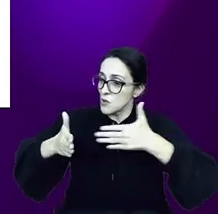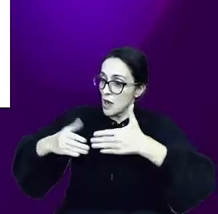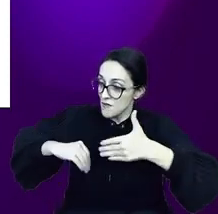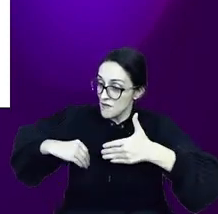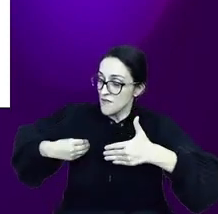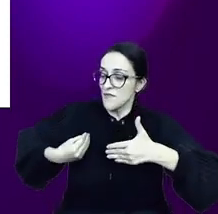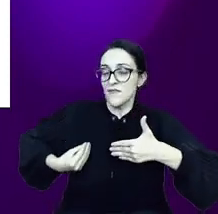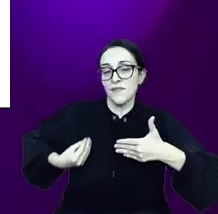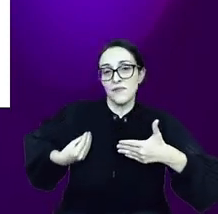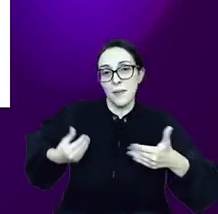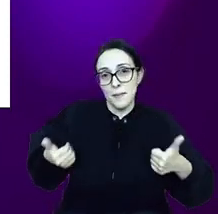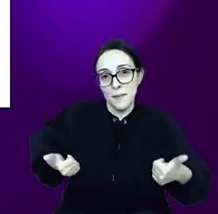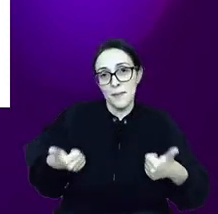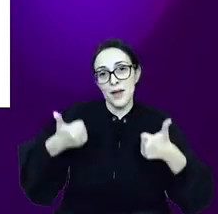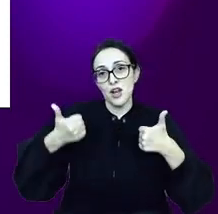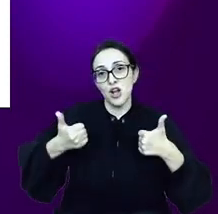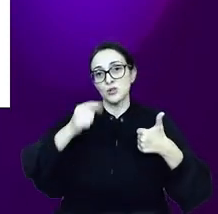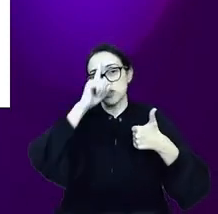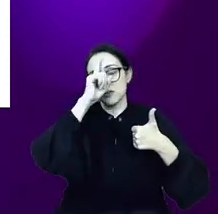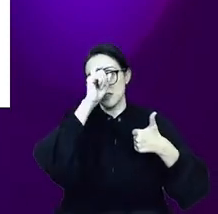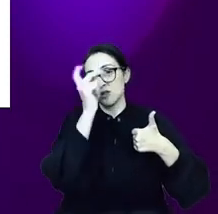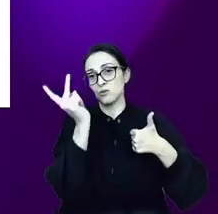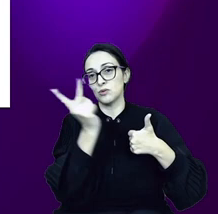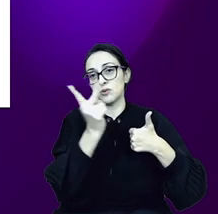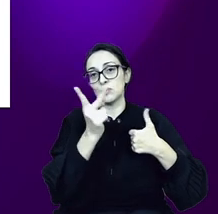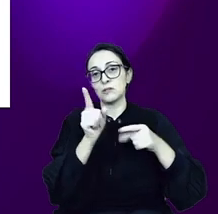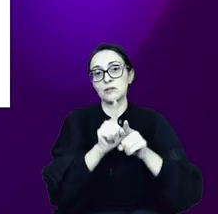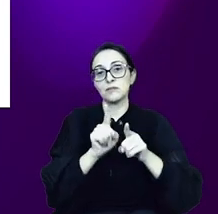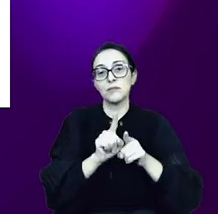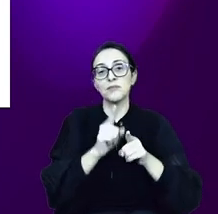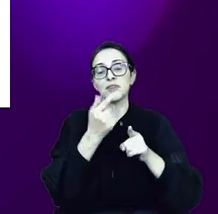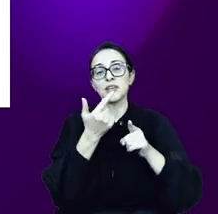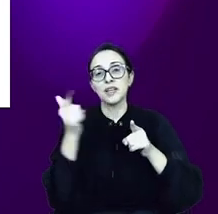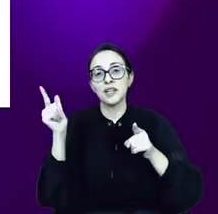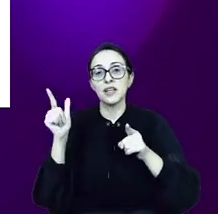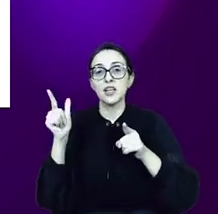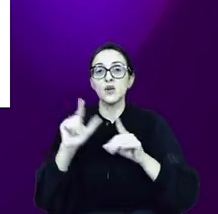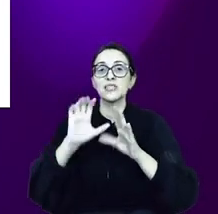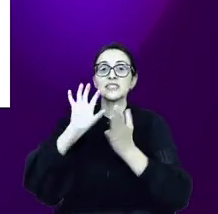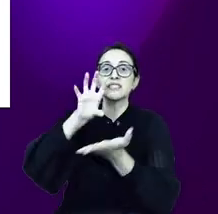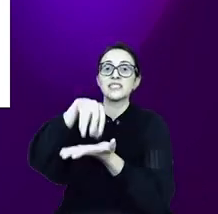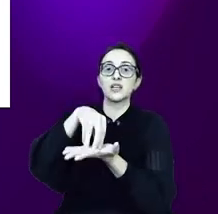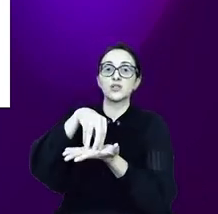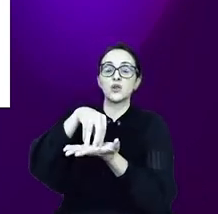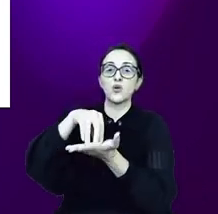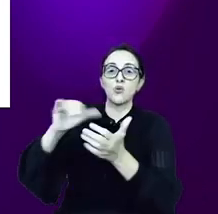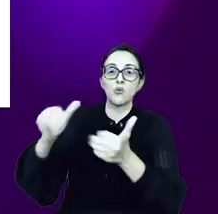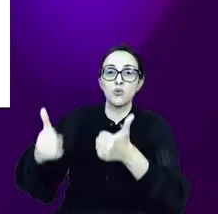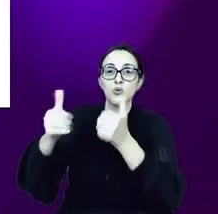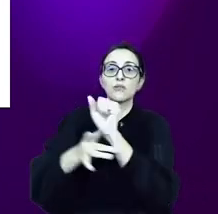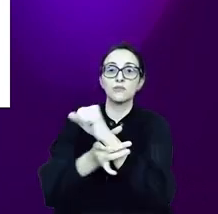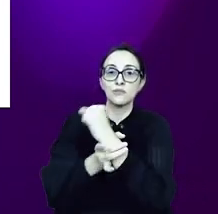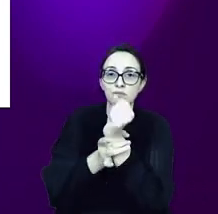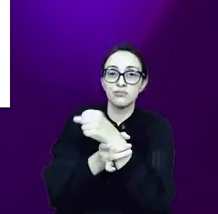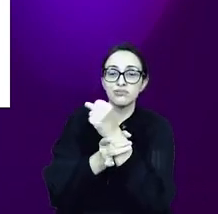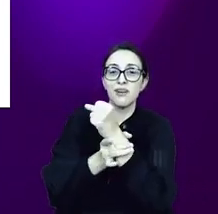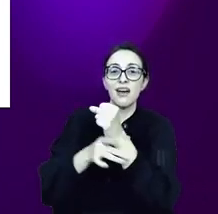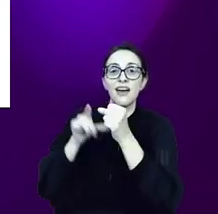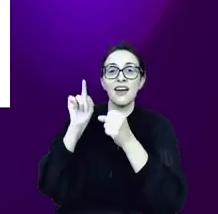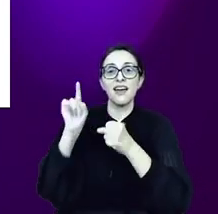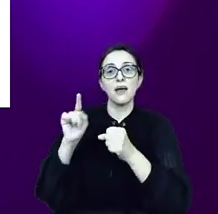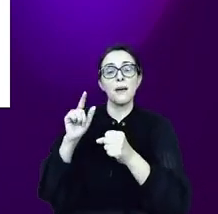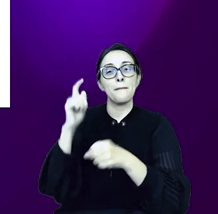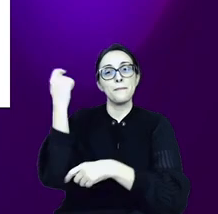nos dois hospitais, e também um centro de reabilitação, particularmente o Samaritano Paulista, tem um centro de